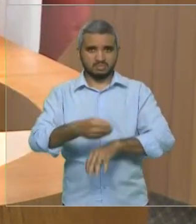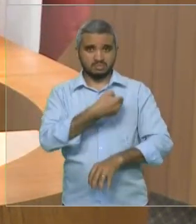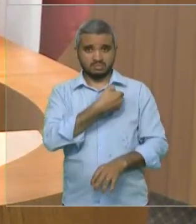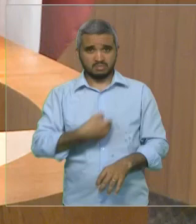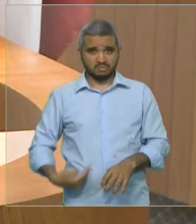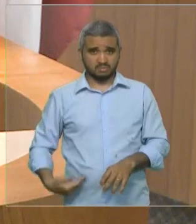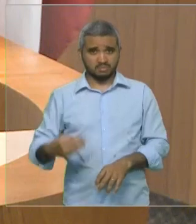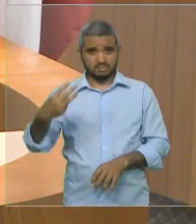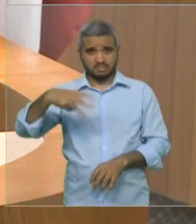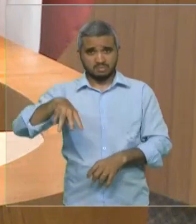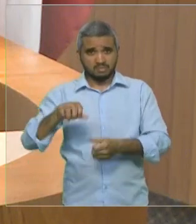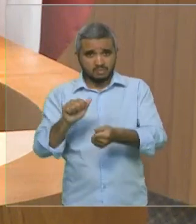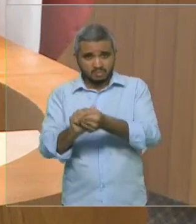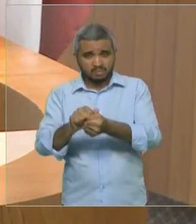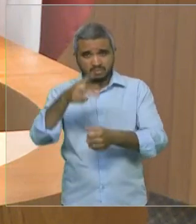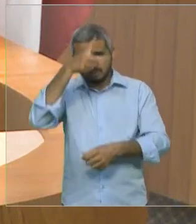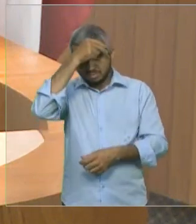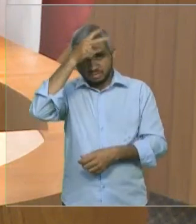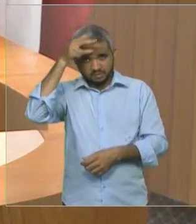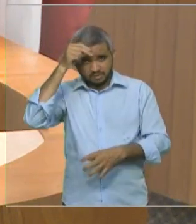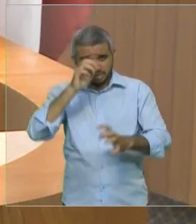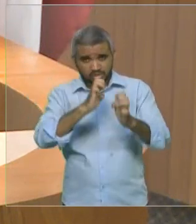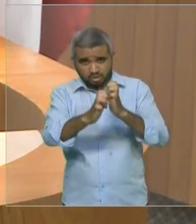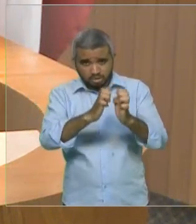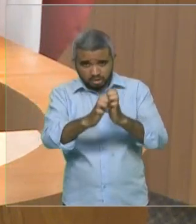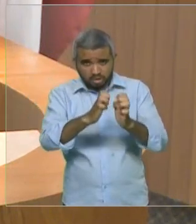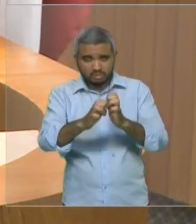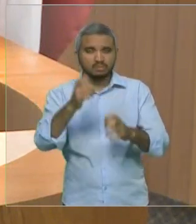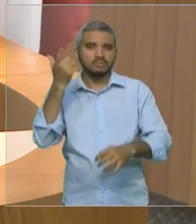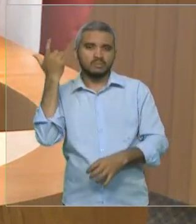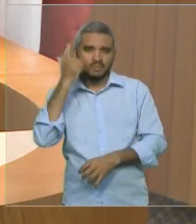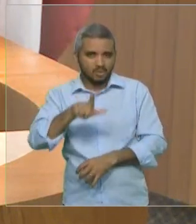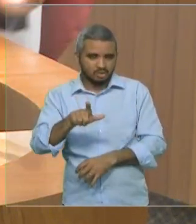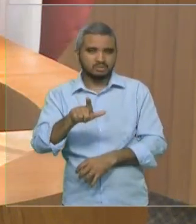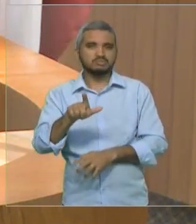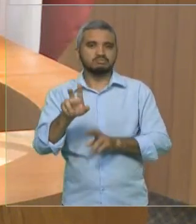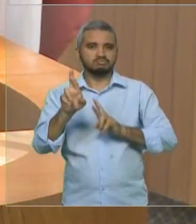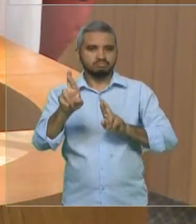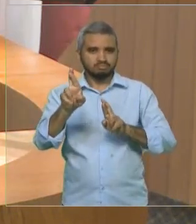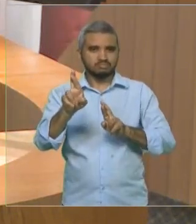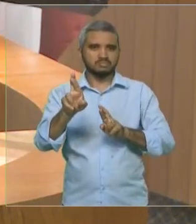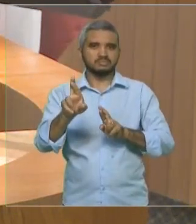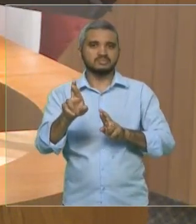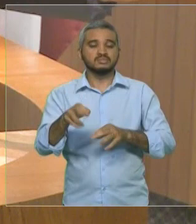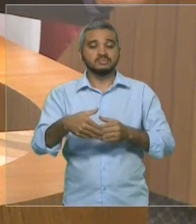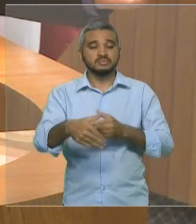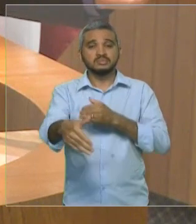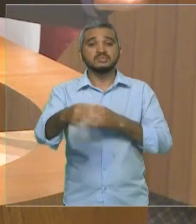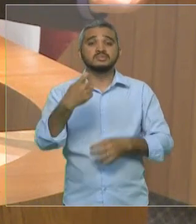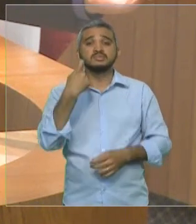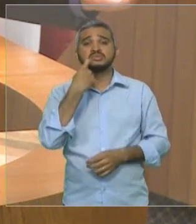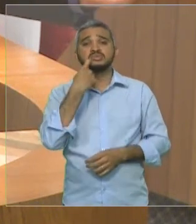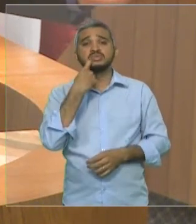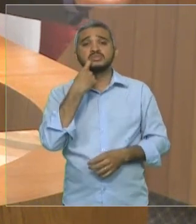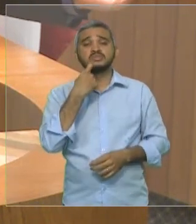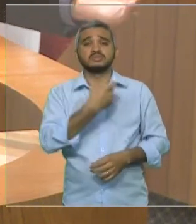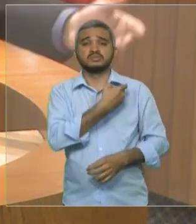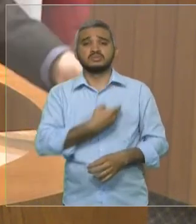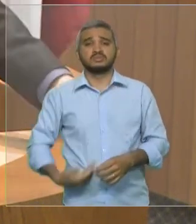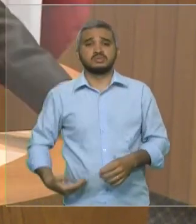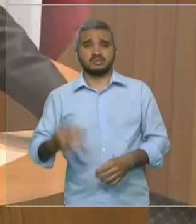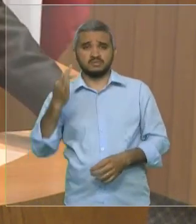de Estreito, conseguem concretizar essa esperança. E na sexta-feira, o governo do Estado, através da